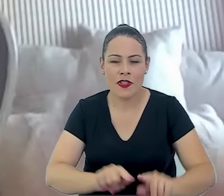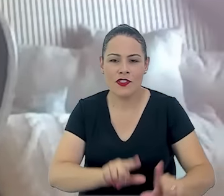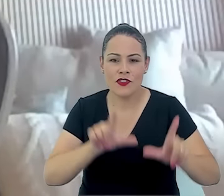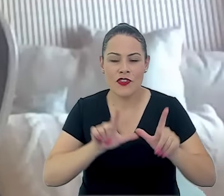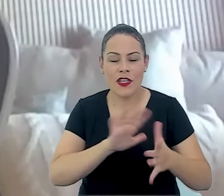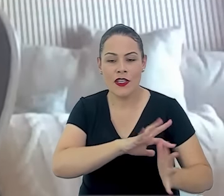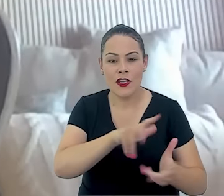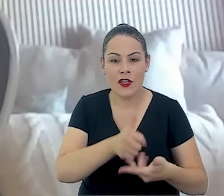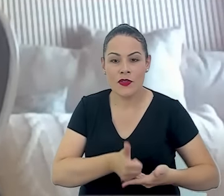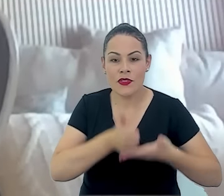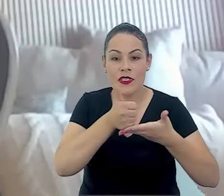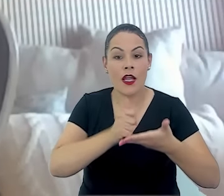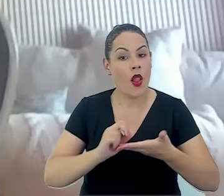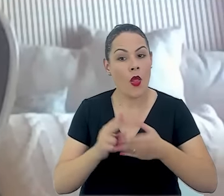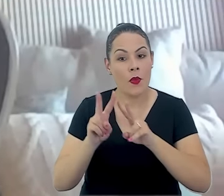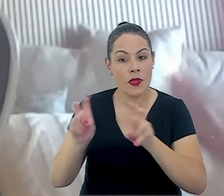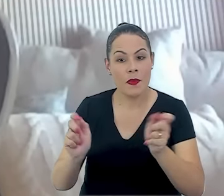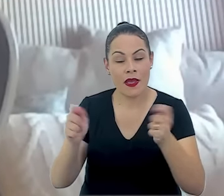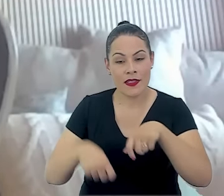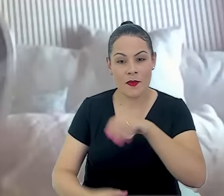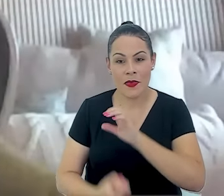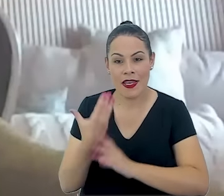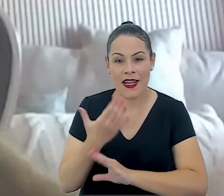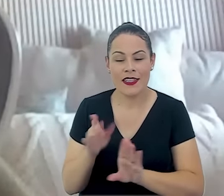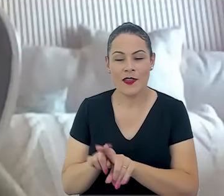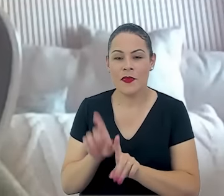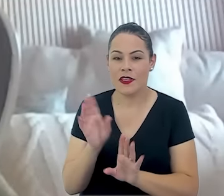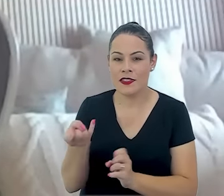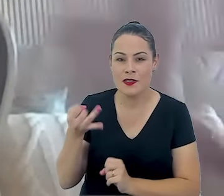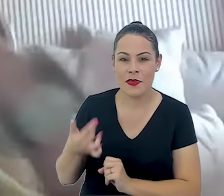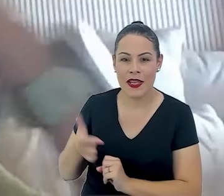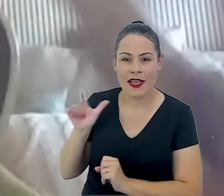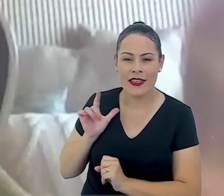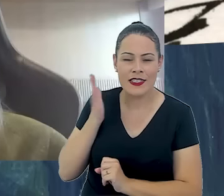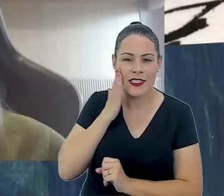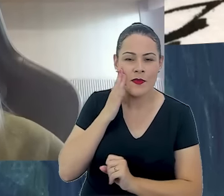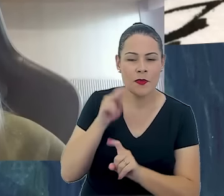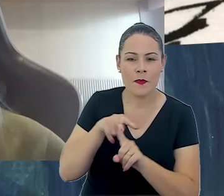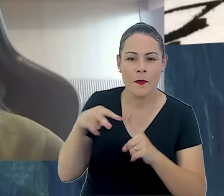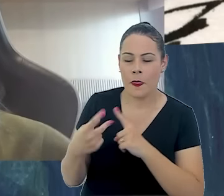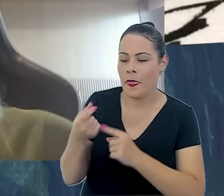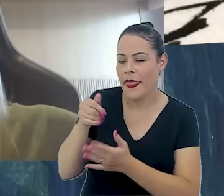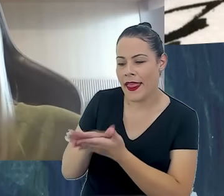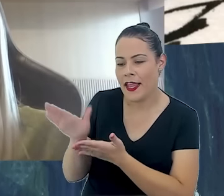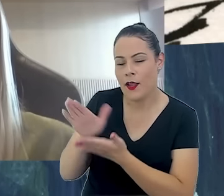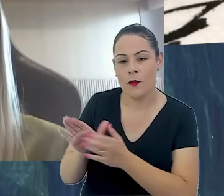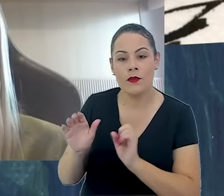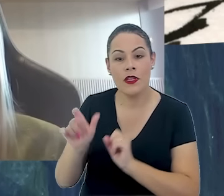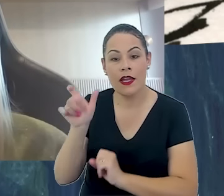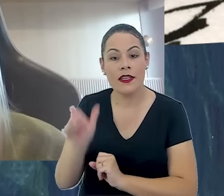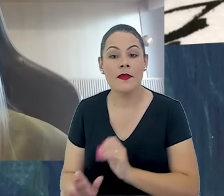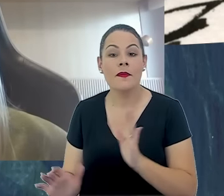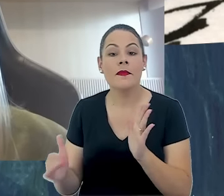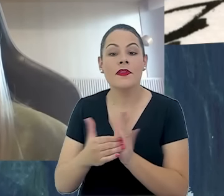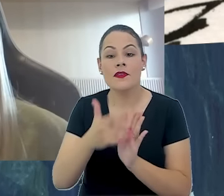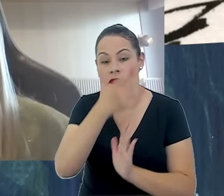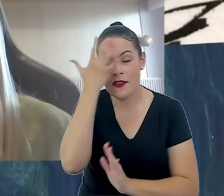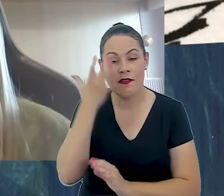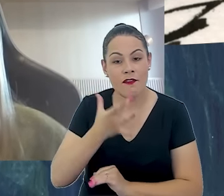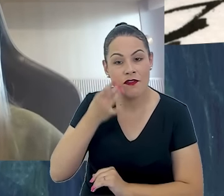títulos sustentáveis, né, ou temáticos pode gerar, e tal como eu falei, né, que olha só para o ponto de vista de custo até as pessoas físicas.